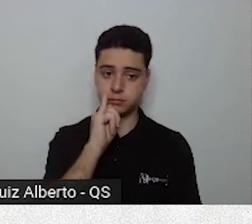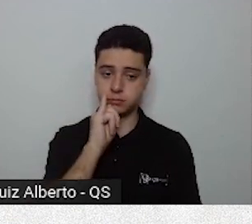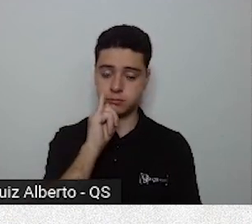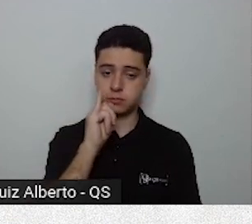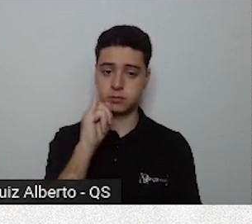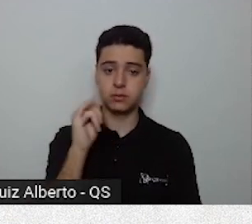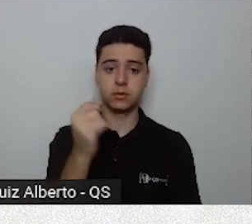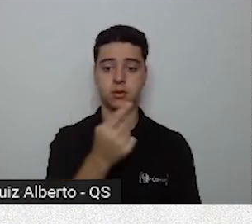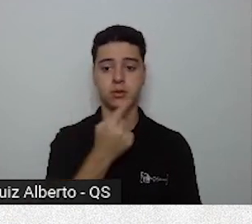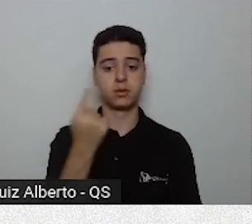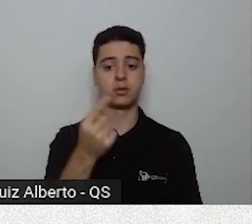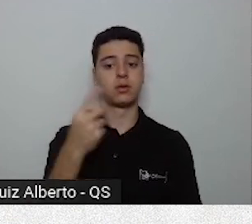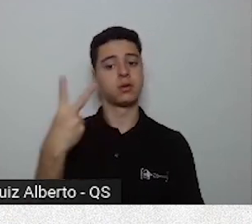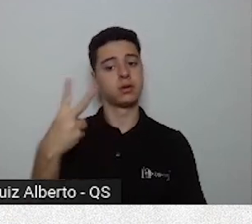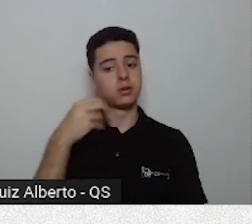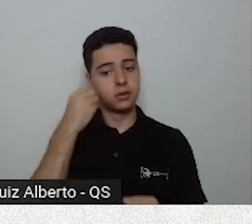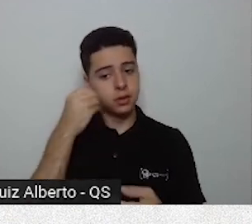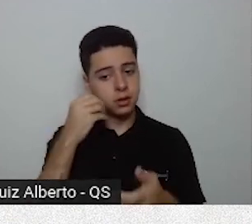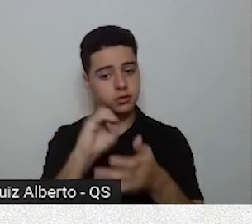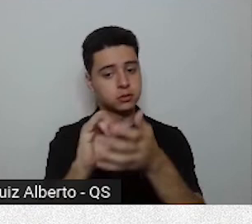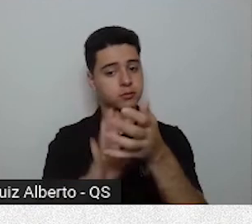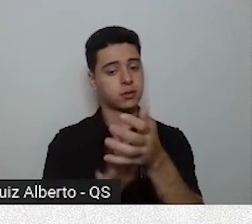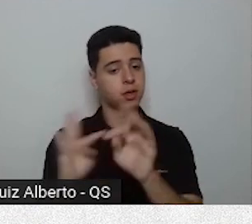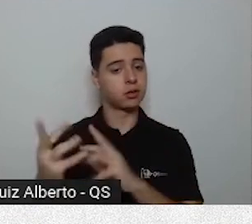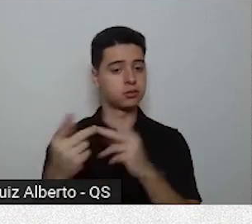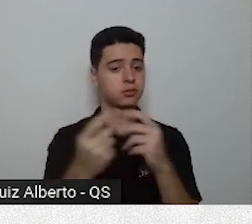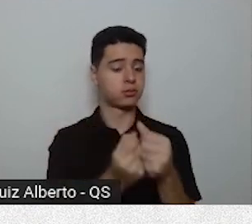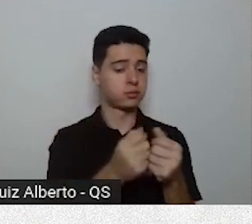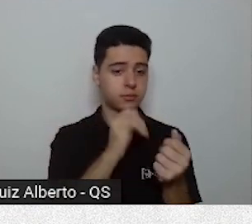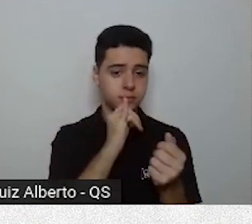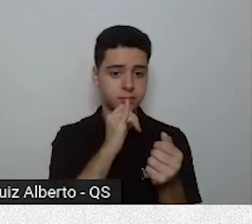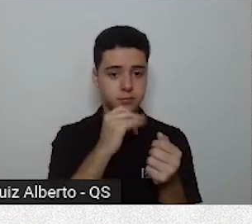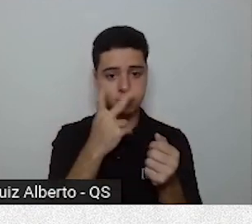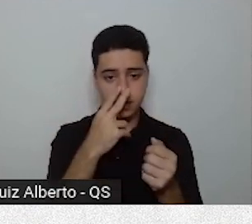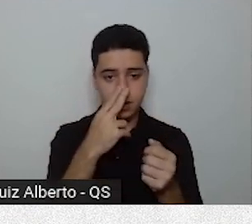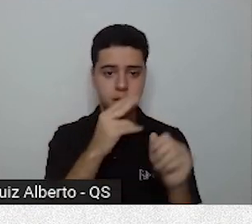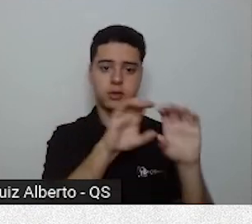desse segundo exercício. Essa que parece